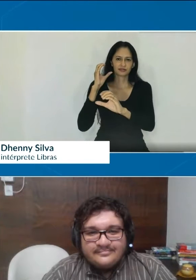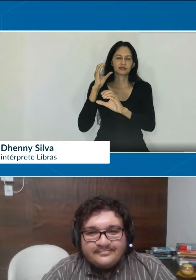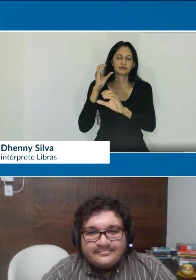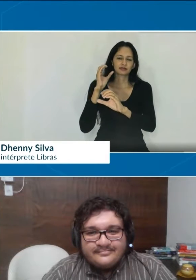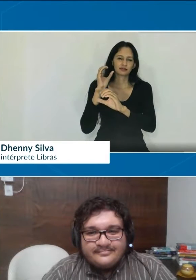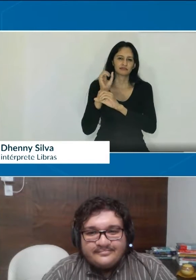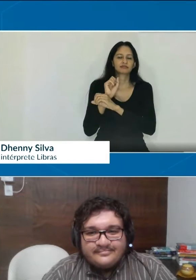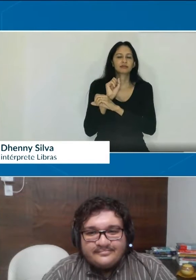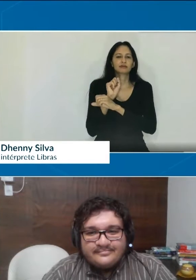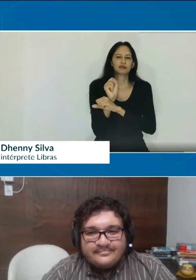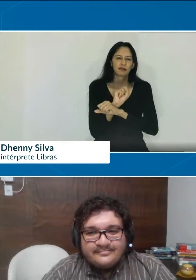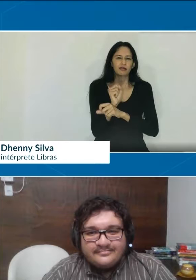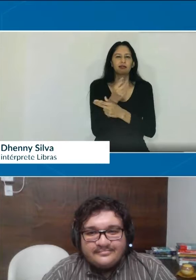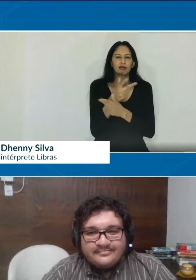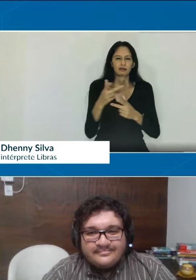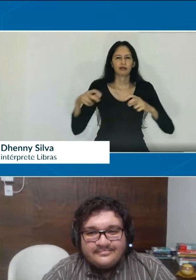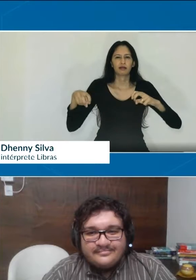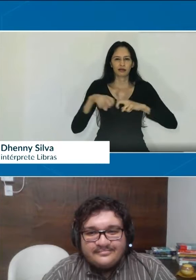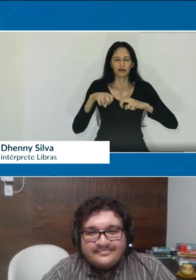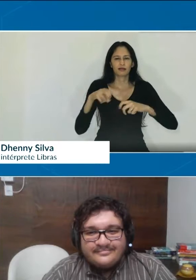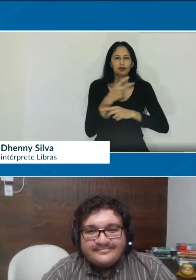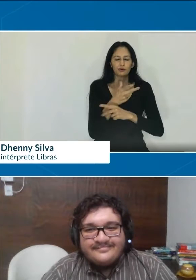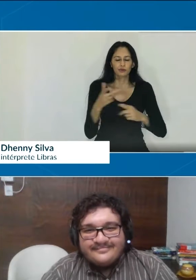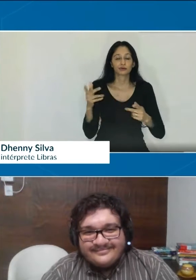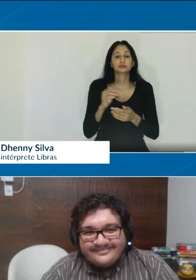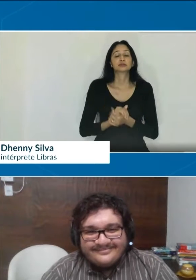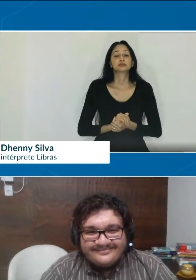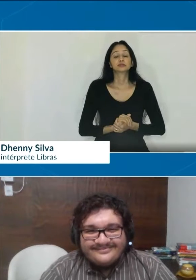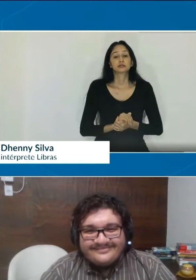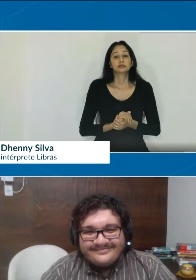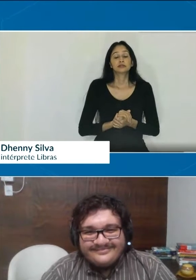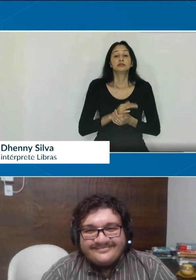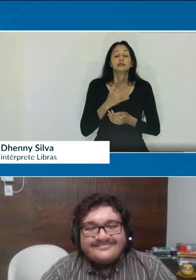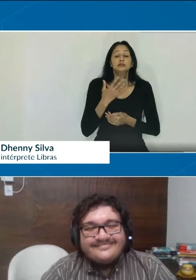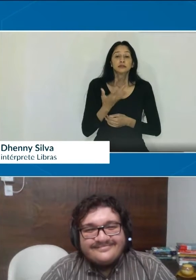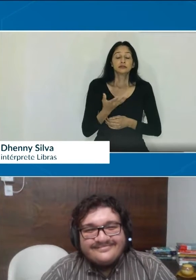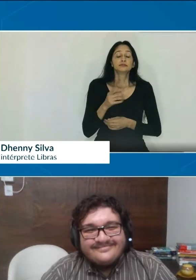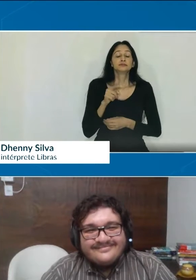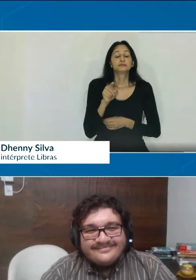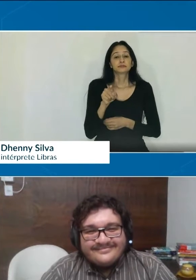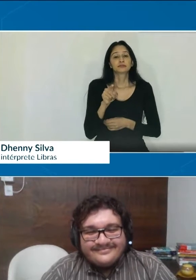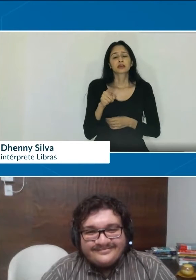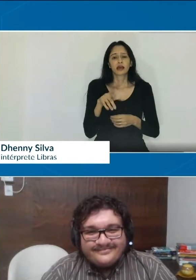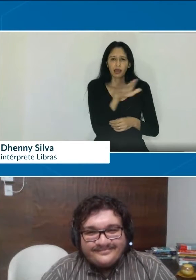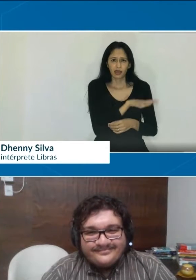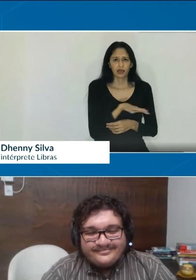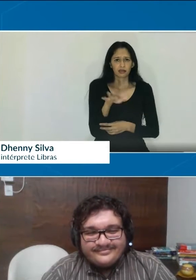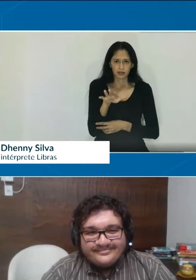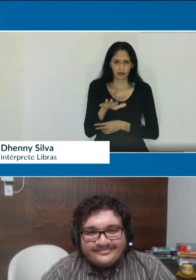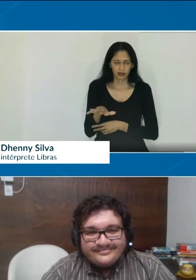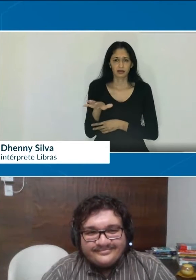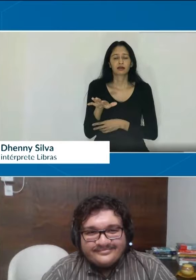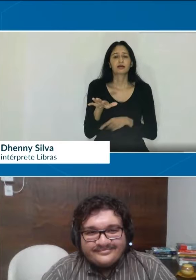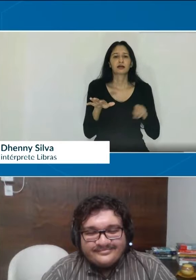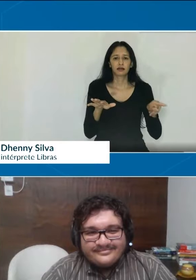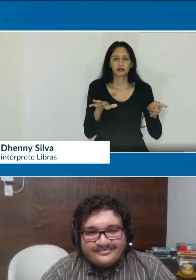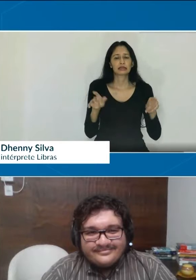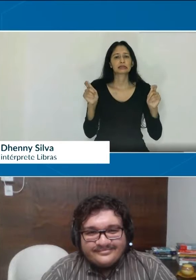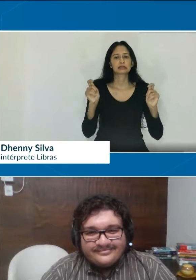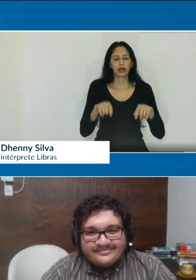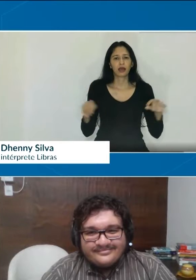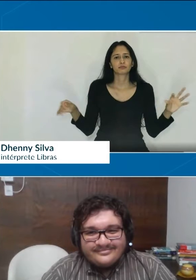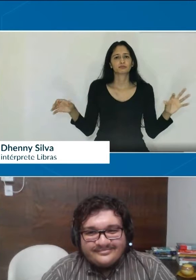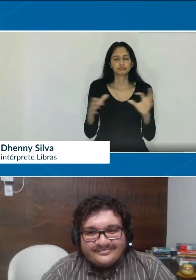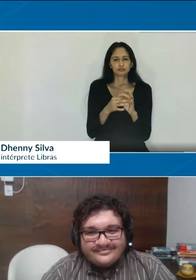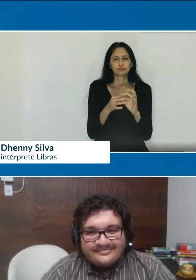Informática. Marcos, essas duas áreas, elas podem ser aliadas aí para a gente conseguir encontrar não